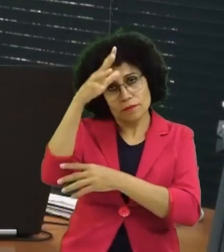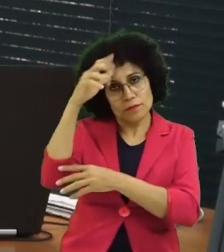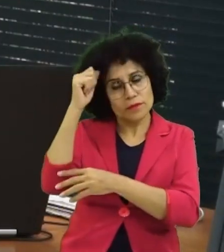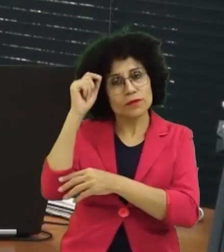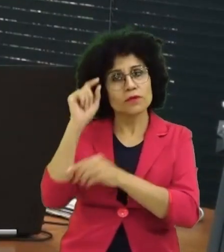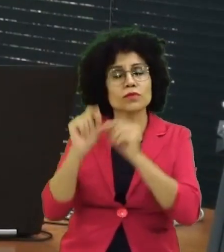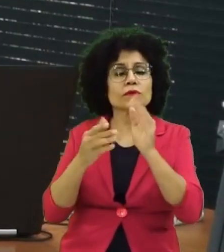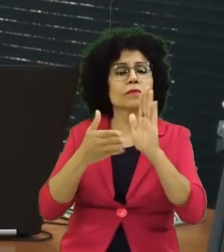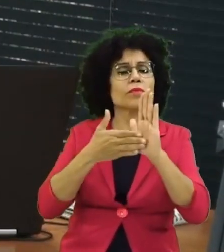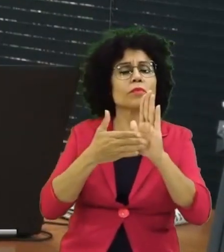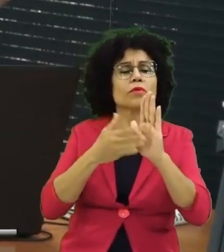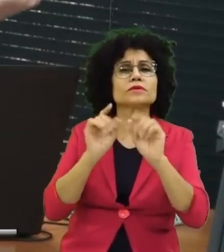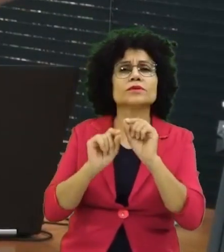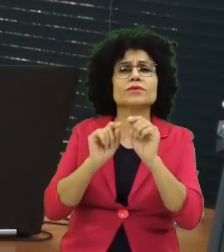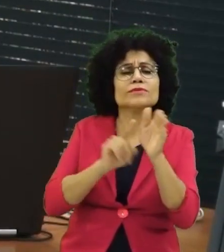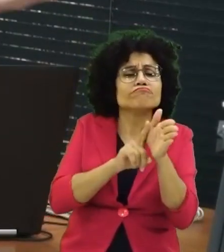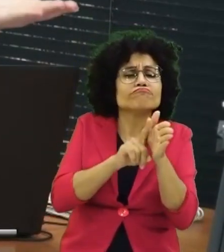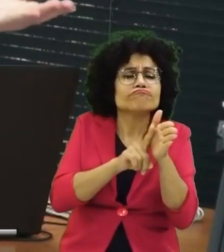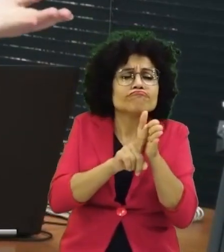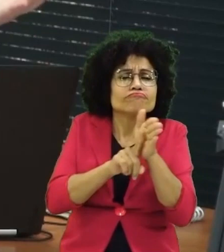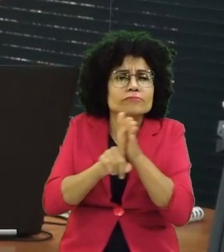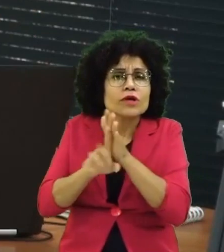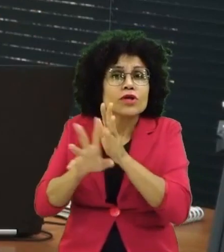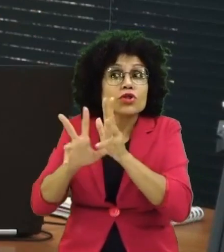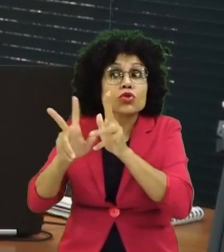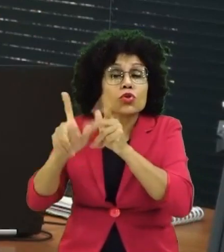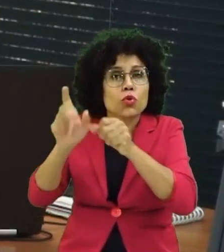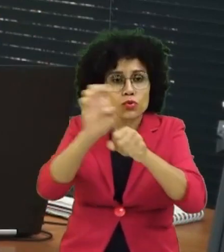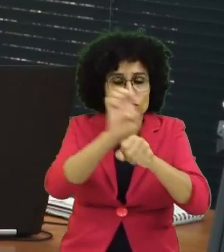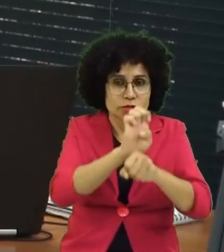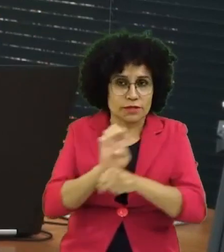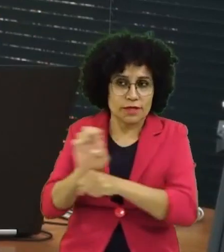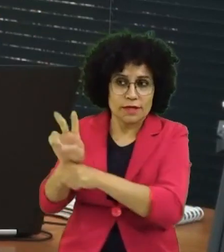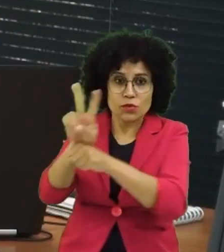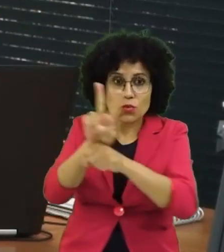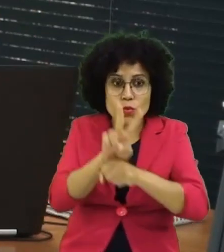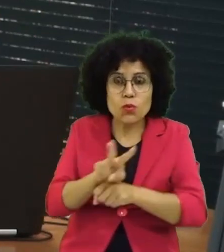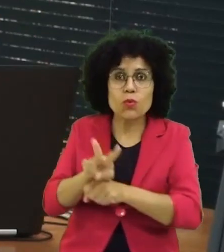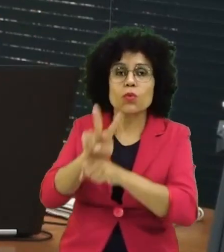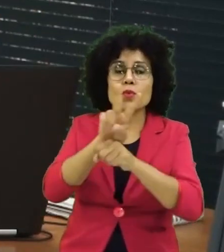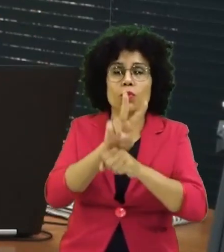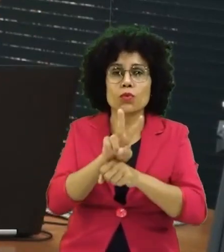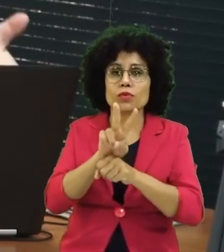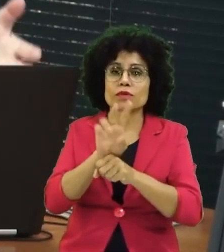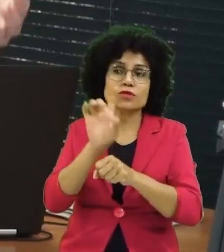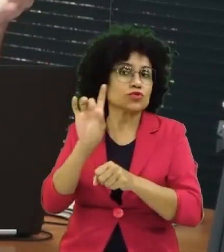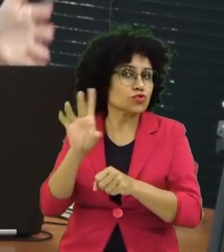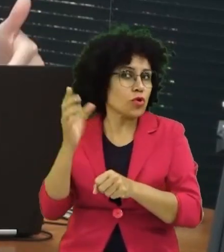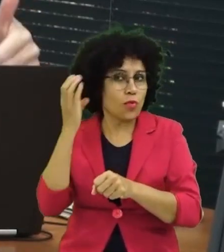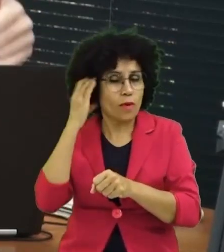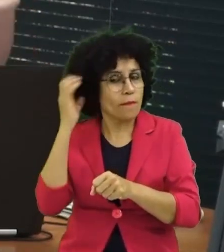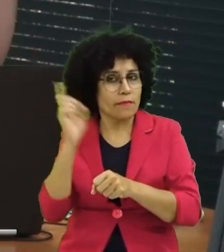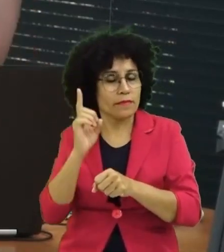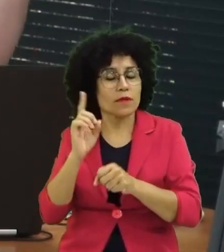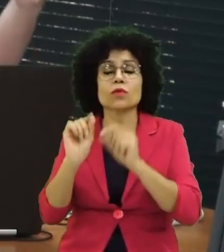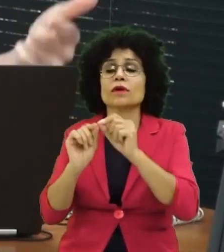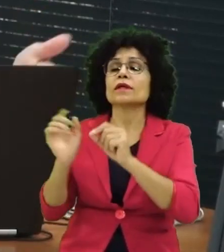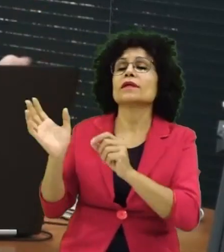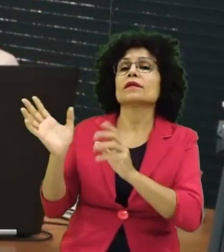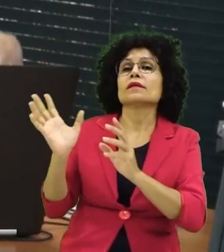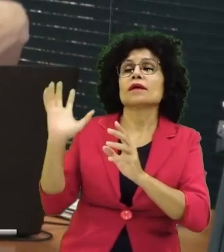assim, de olhar para o estado todo, não só Cuiabá, mas a realidade mesmo, o que está acontecendo nas áreas,